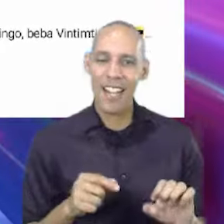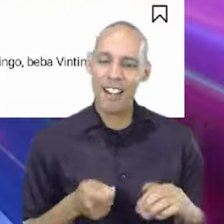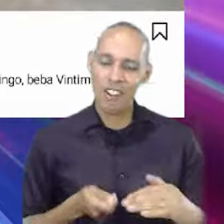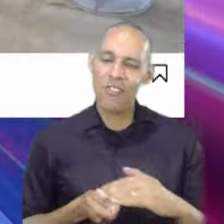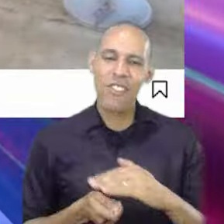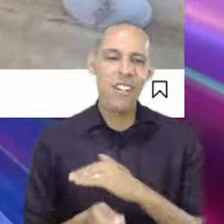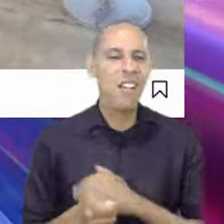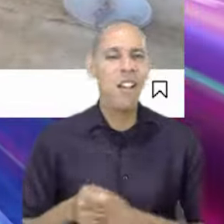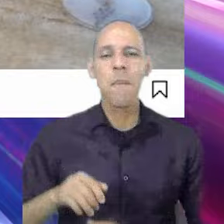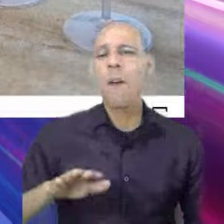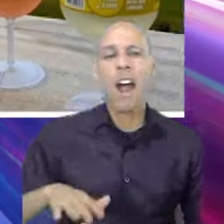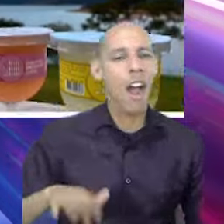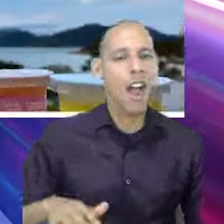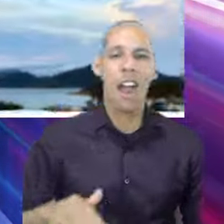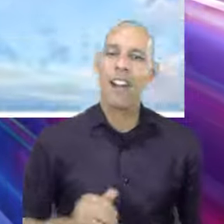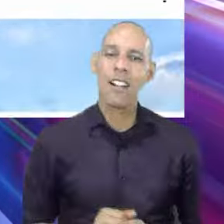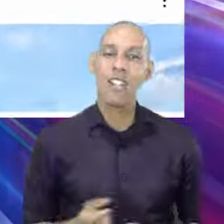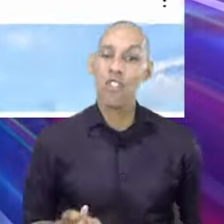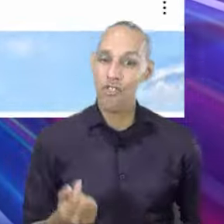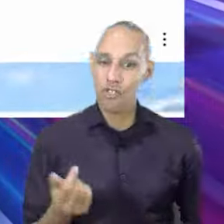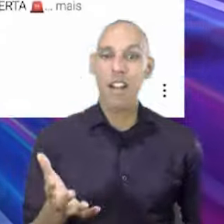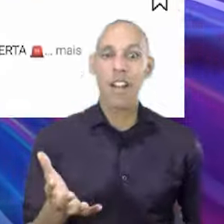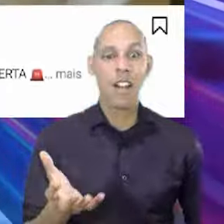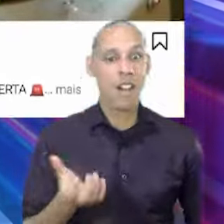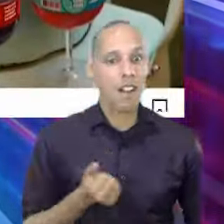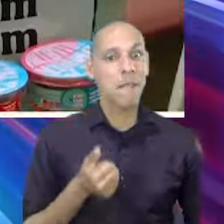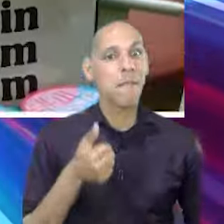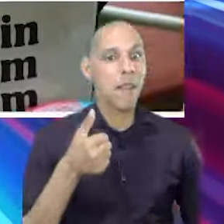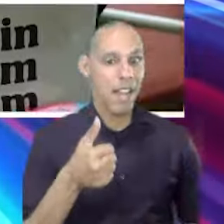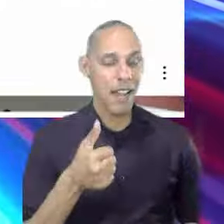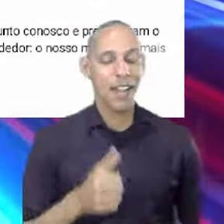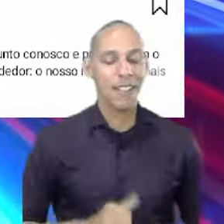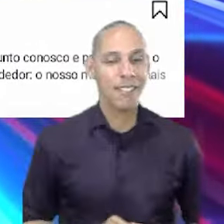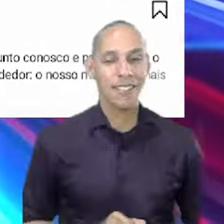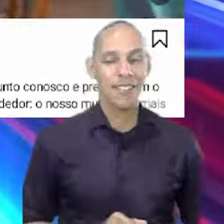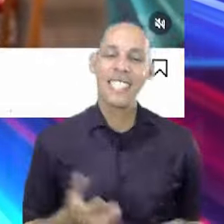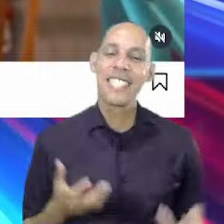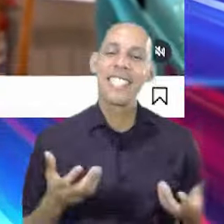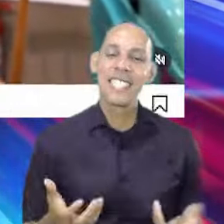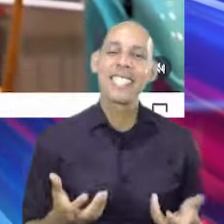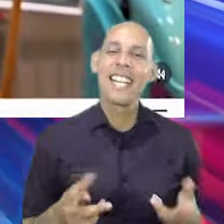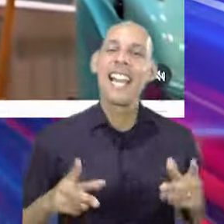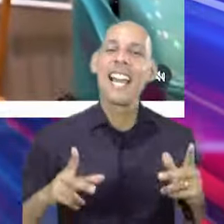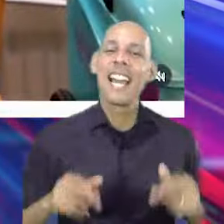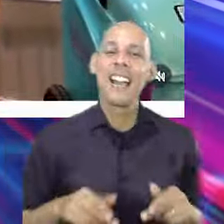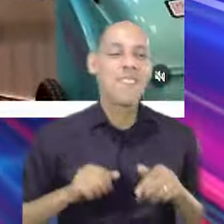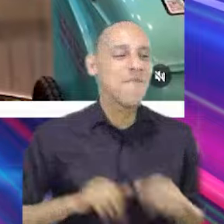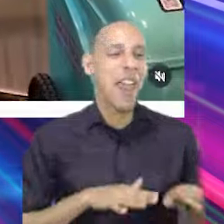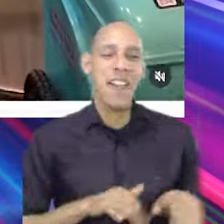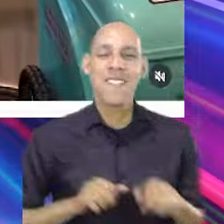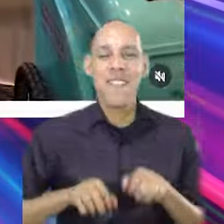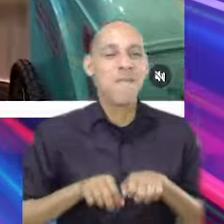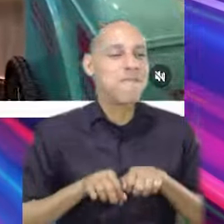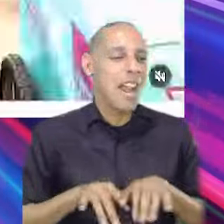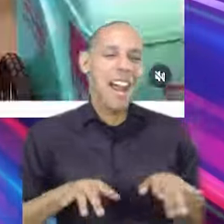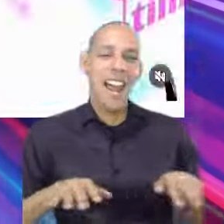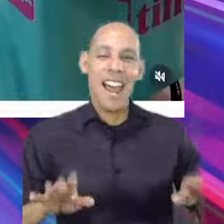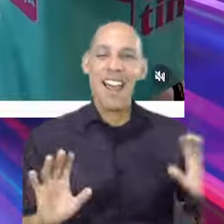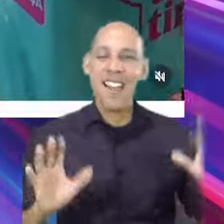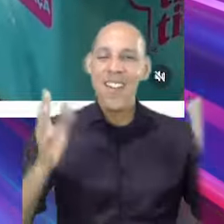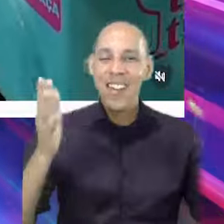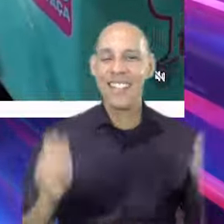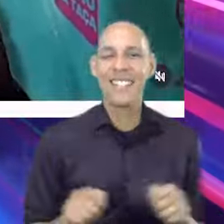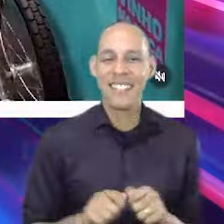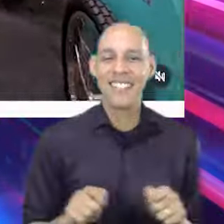baixo, uma rentabilidade muito boa, e a gente quer que eles sejam o nosso exército na rua para fazer todos esses eventos. Então, quando procurarem, hoje